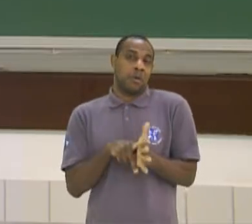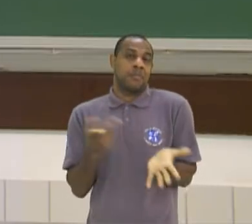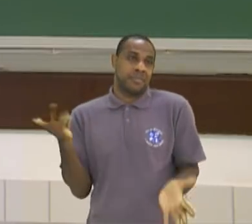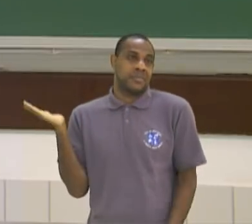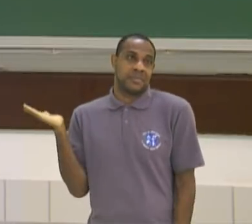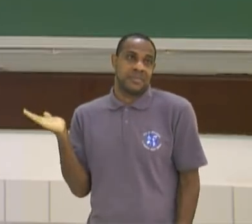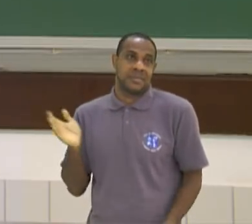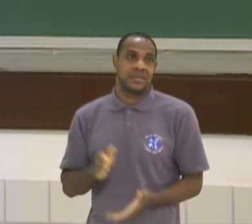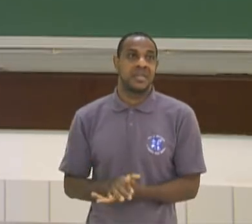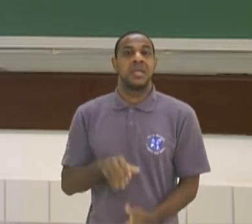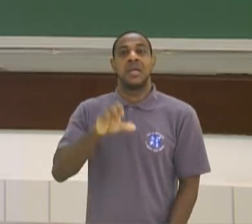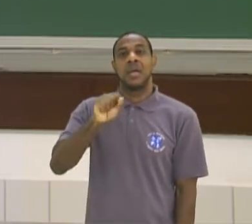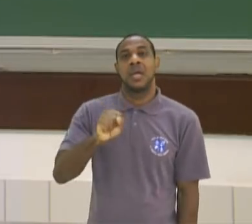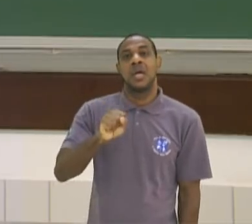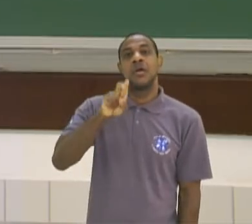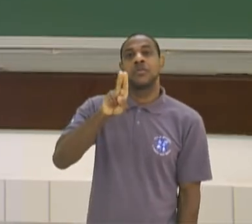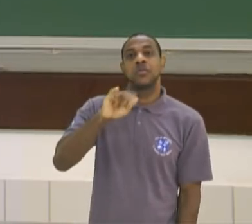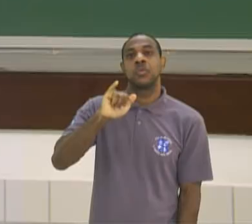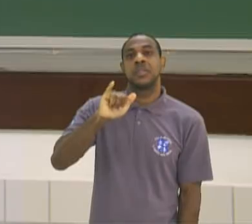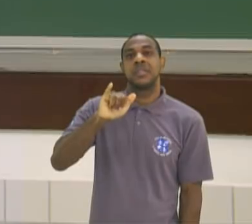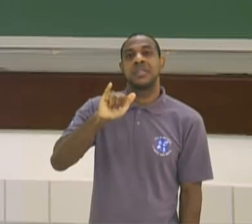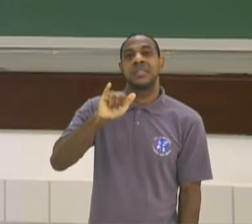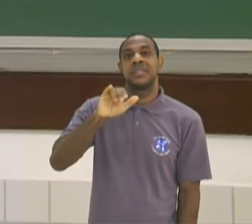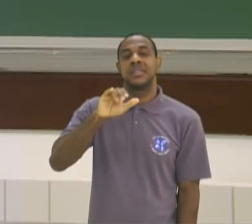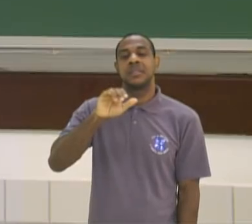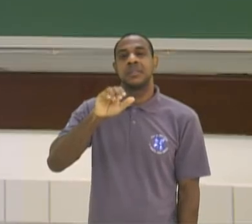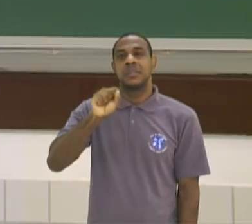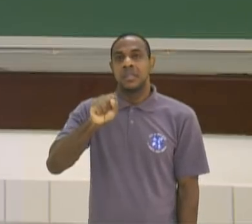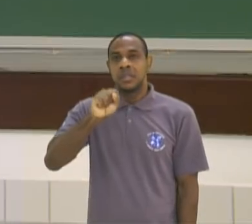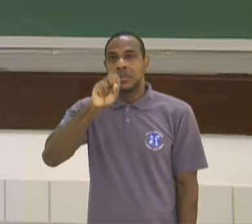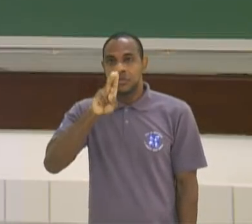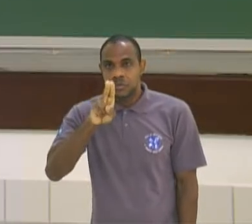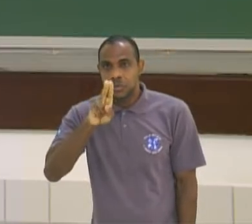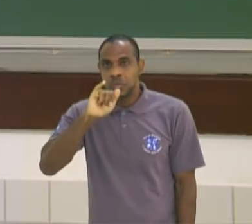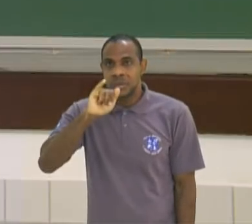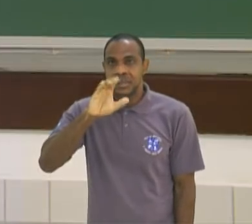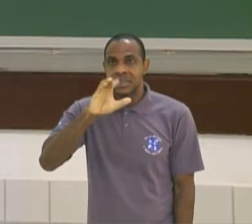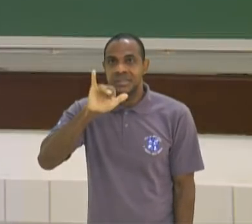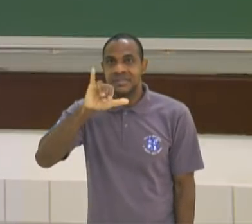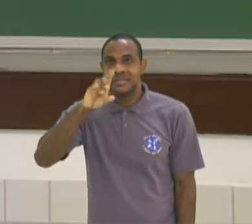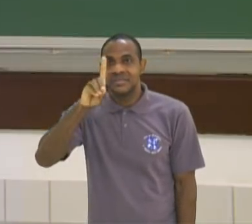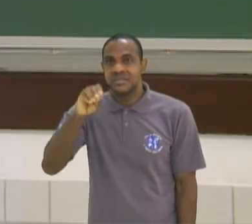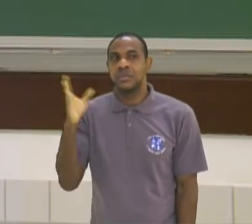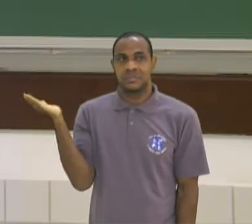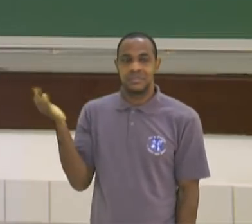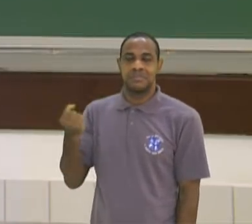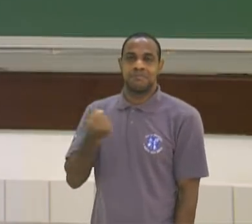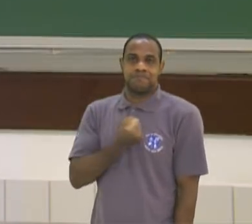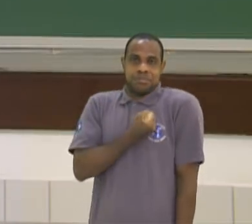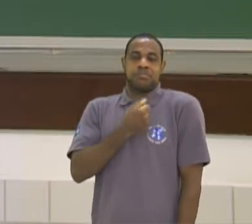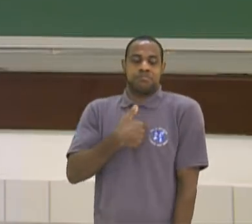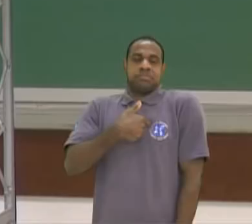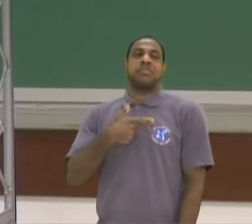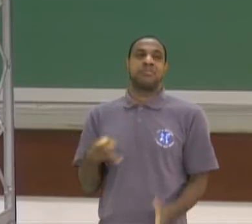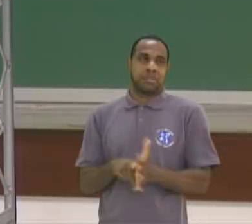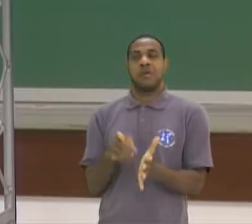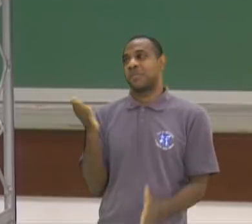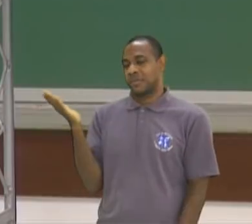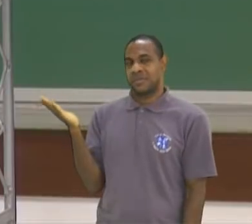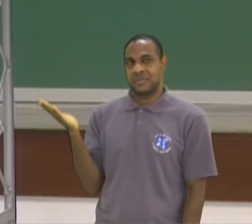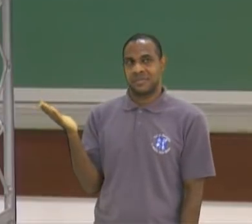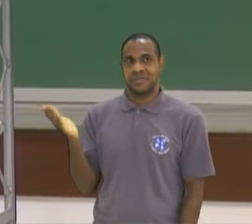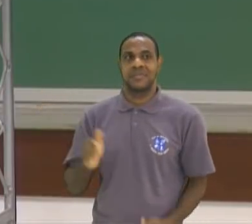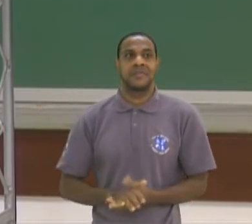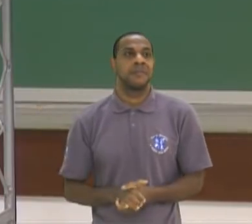Então, suicídio do presidente Allende. E, então, como próximo passo, o general